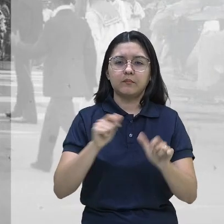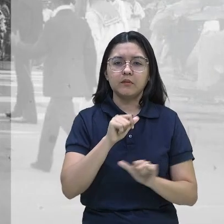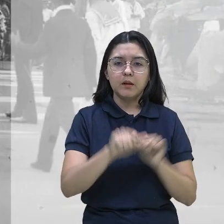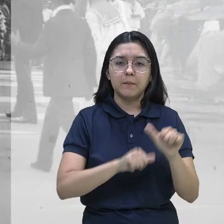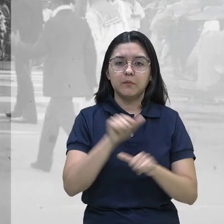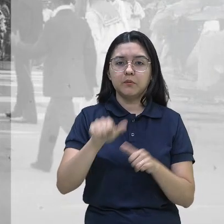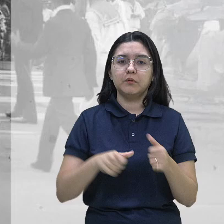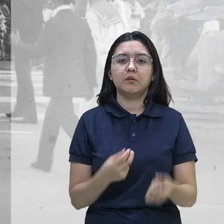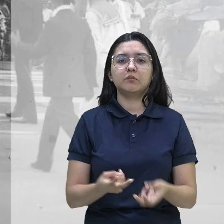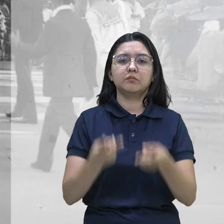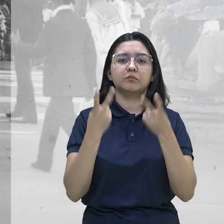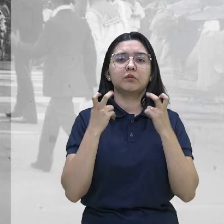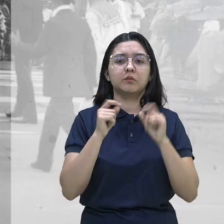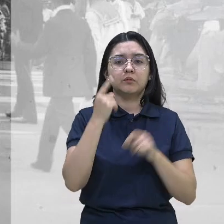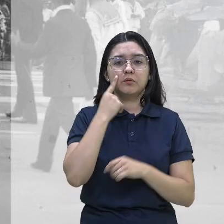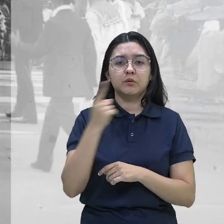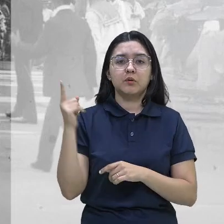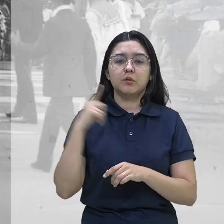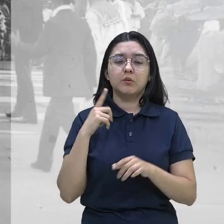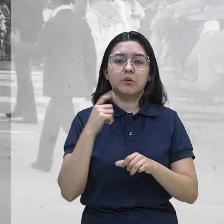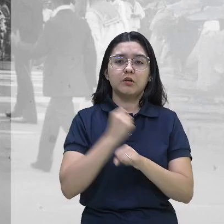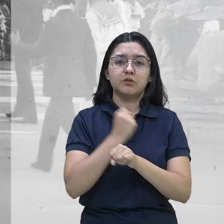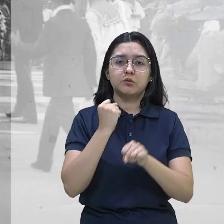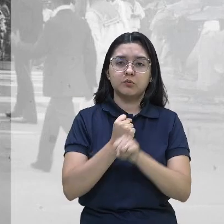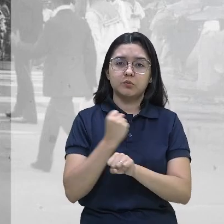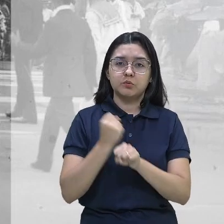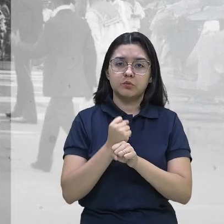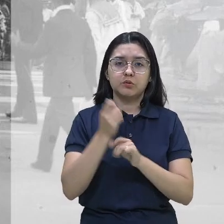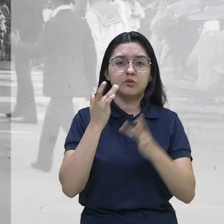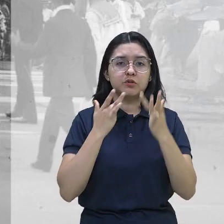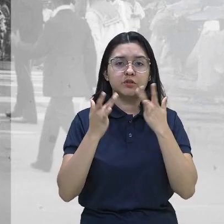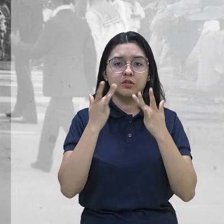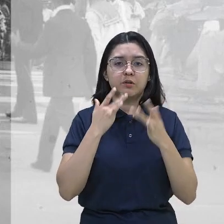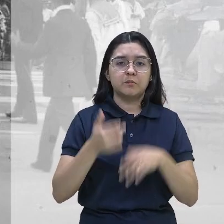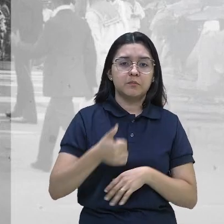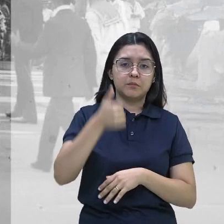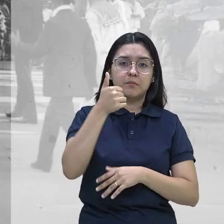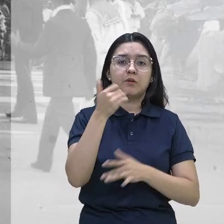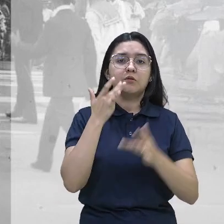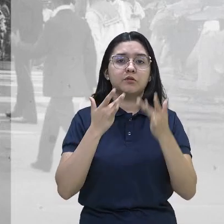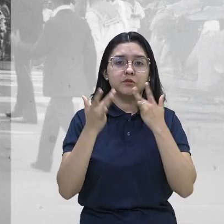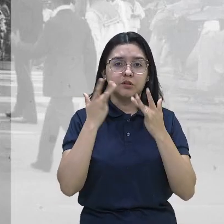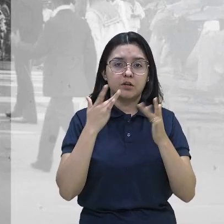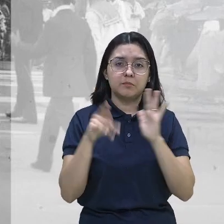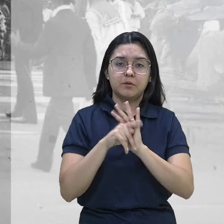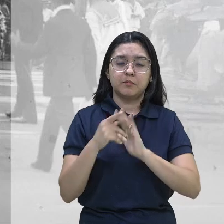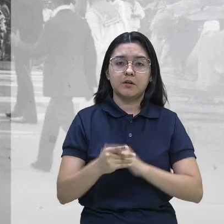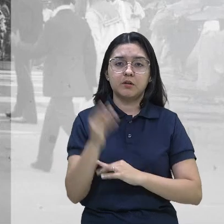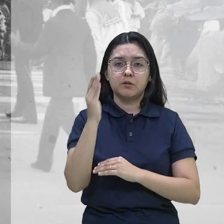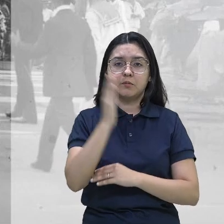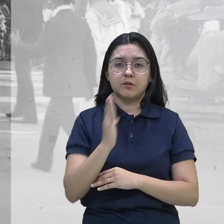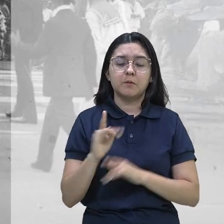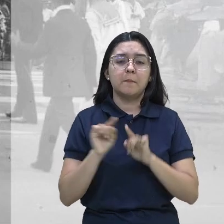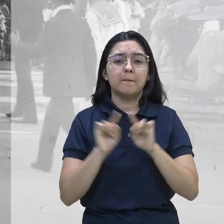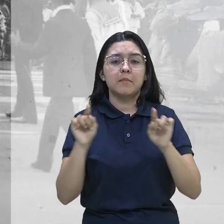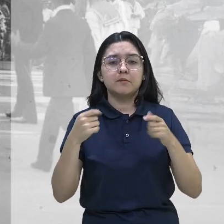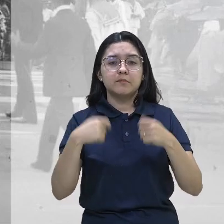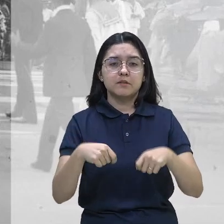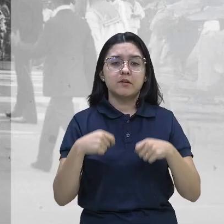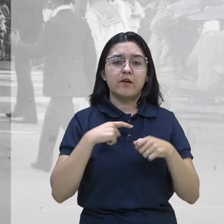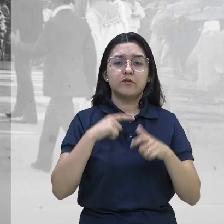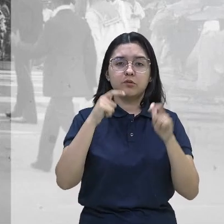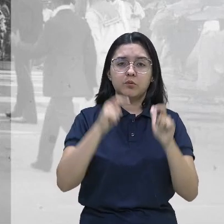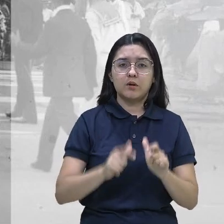visualizar o que foi o teatro, tido como o primeiro teatro do Brasil. mas eles precisavam de espaços como